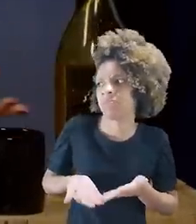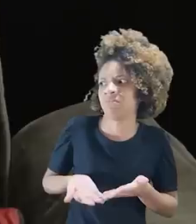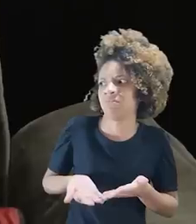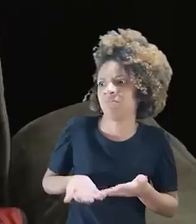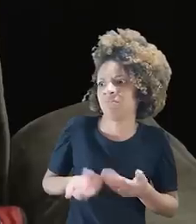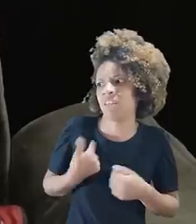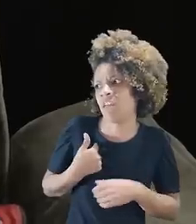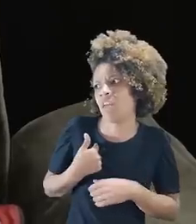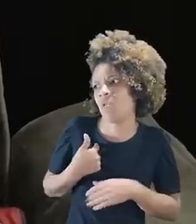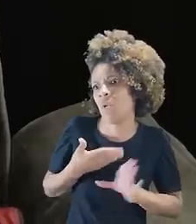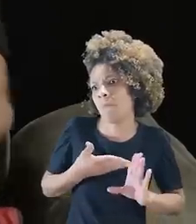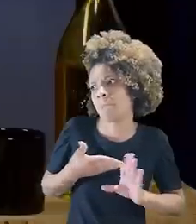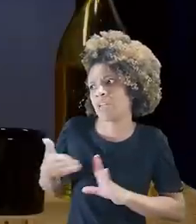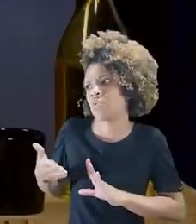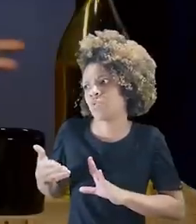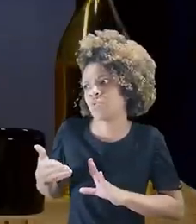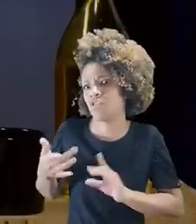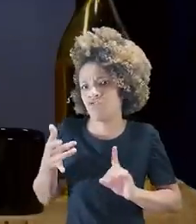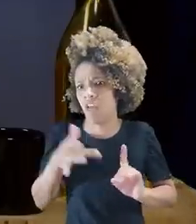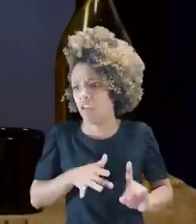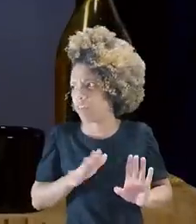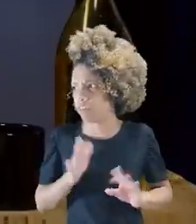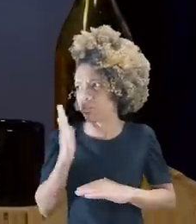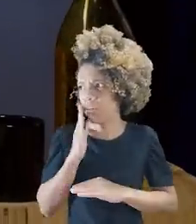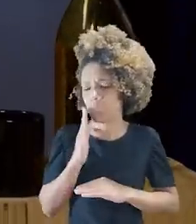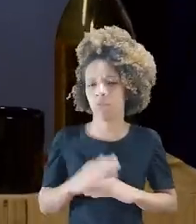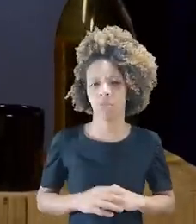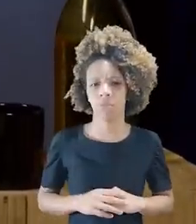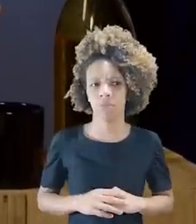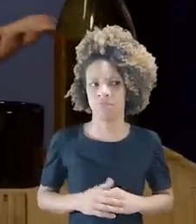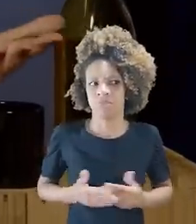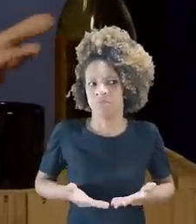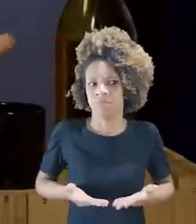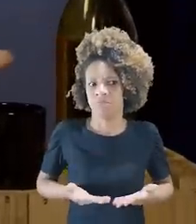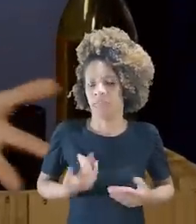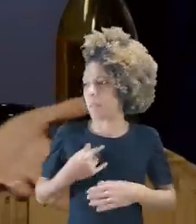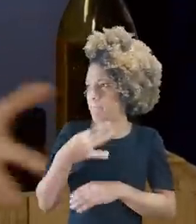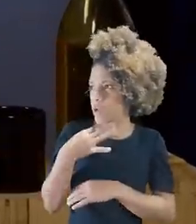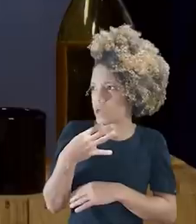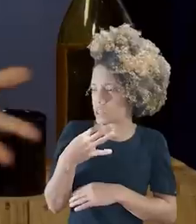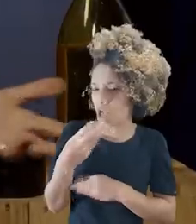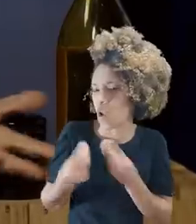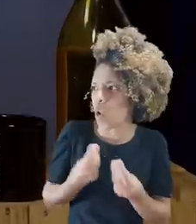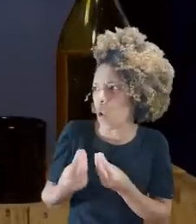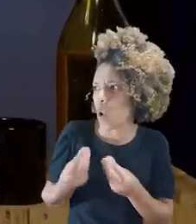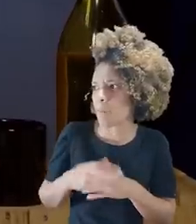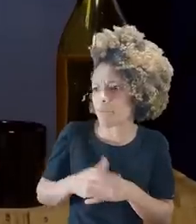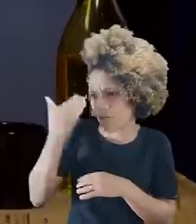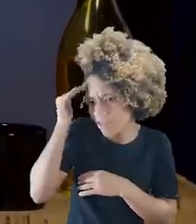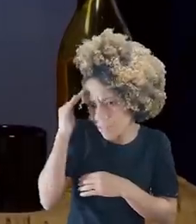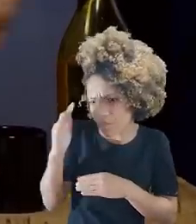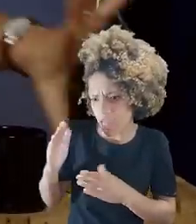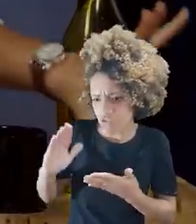o outro as pessoas esperavam da ti esperavam que eu ficasse sorrindo que eu ficasse dando foto em eh em autógrafo em foto